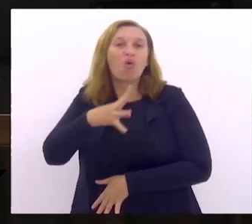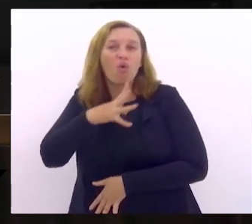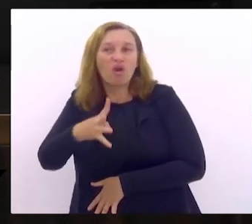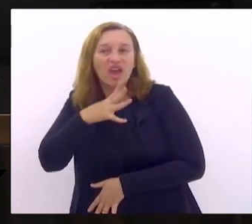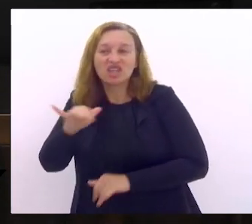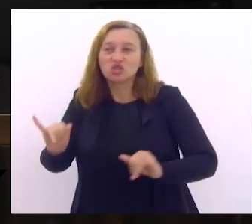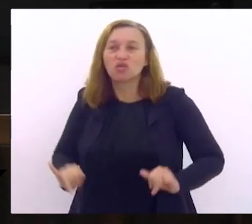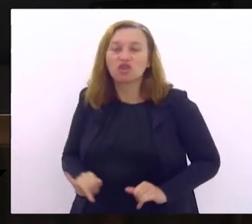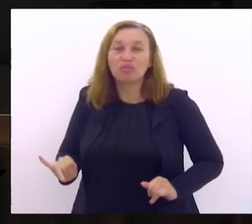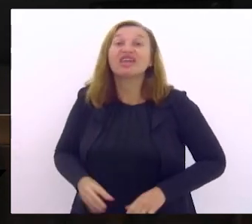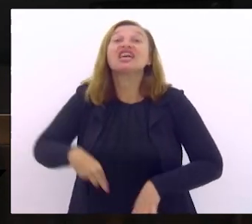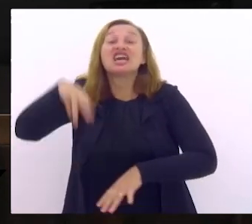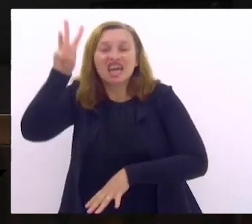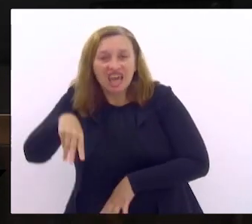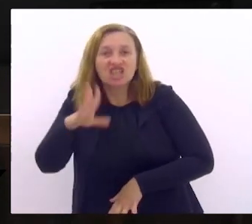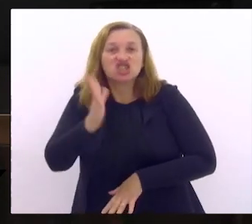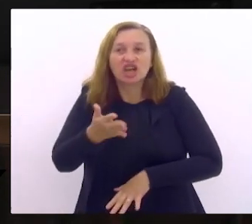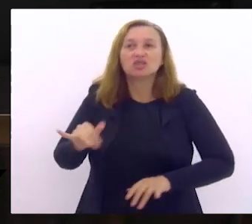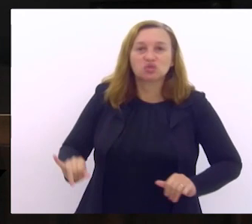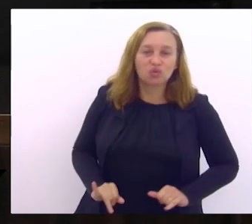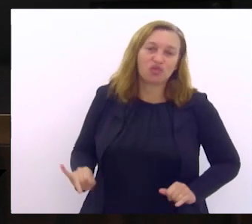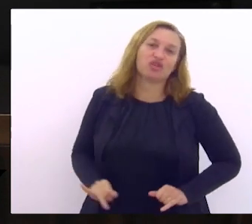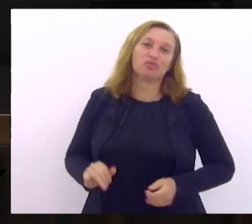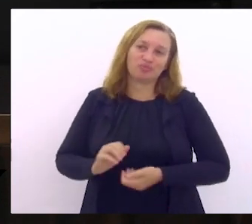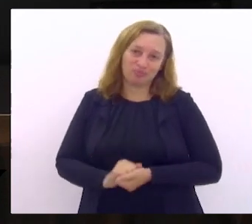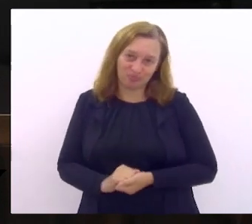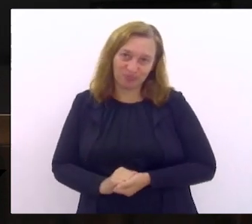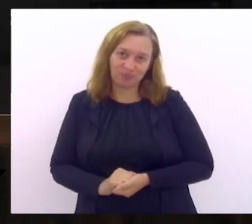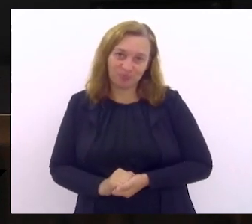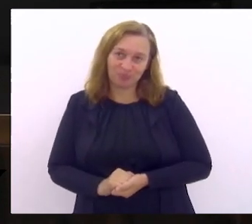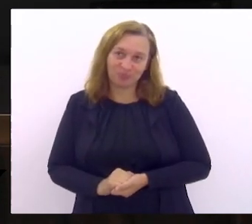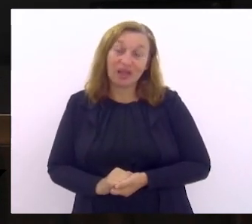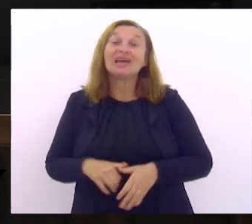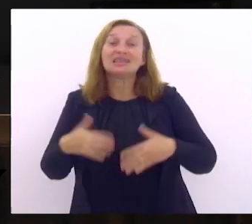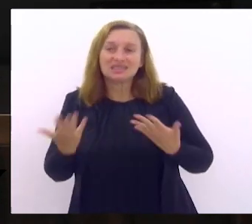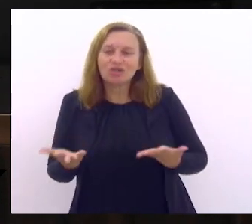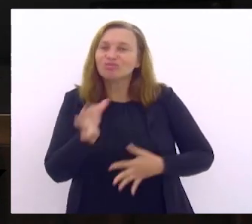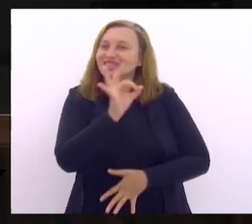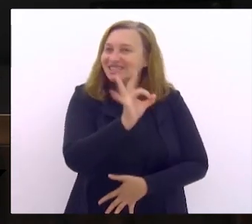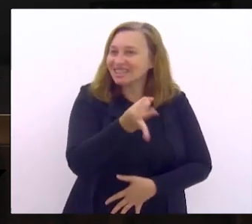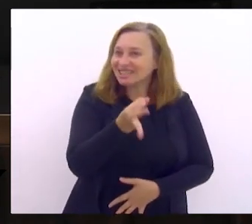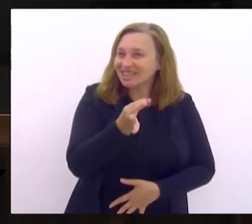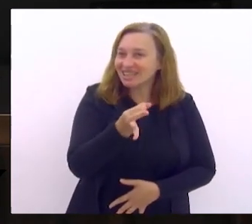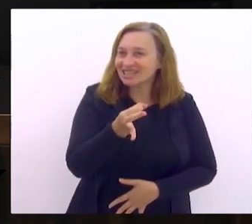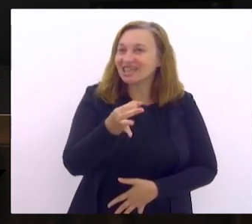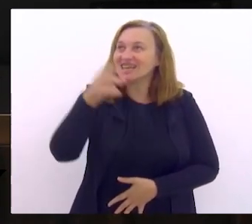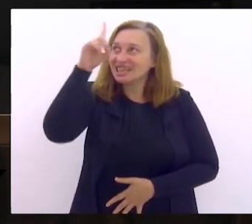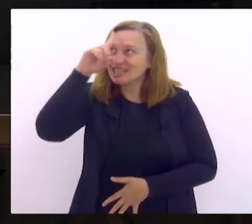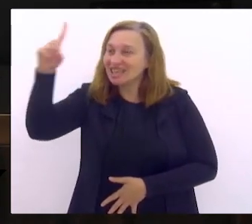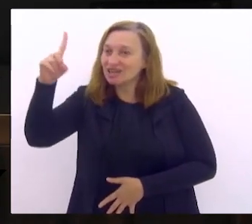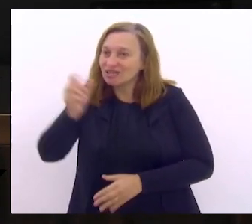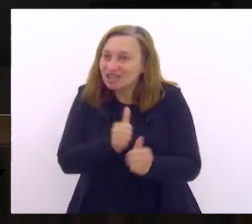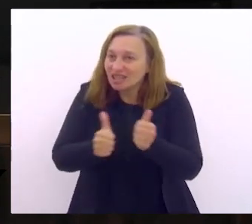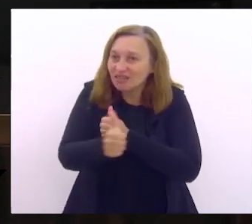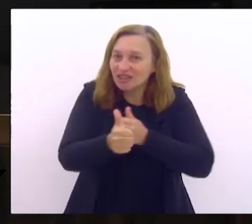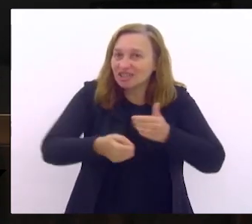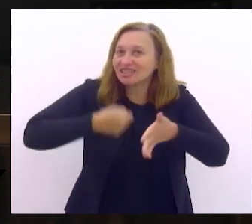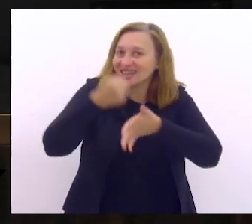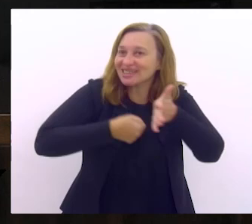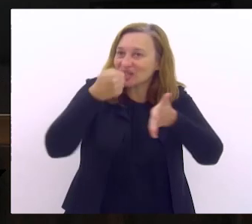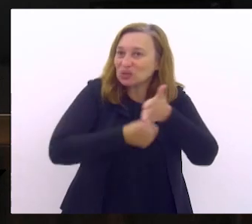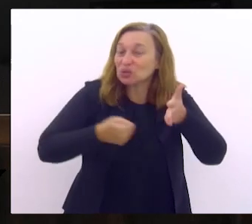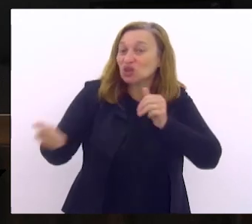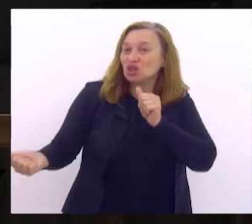sabe o que não tem oportunidade quem nunca teve. Então eu tenho certeza absoluta que Deus está na frente dessa nossa luta